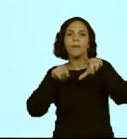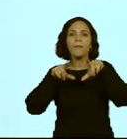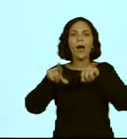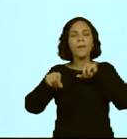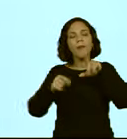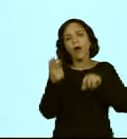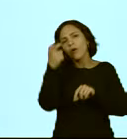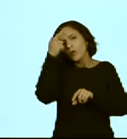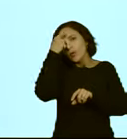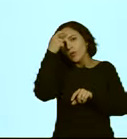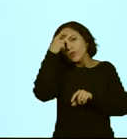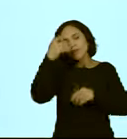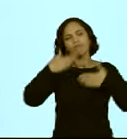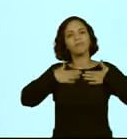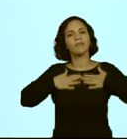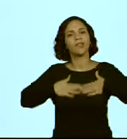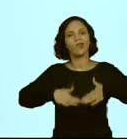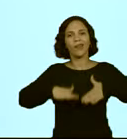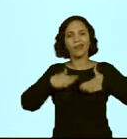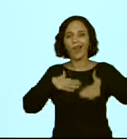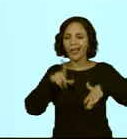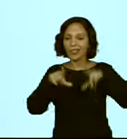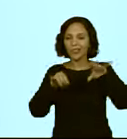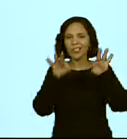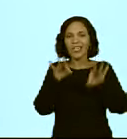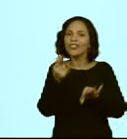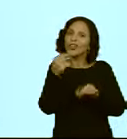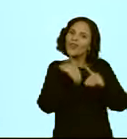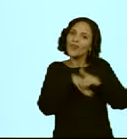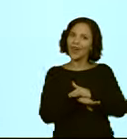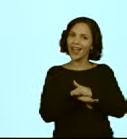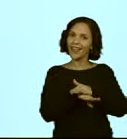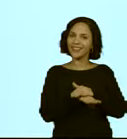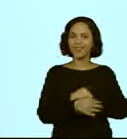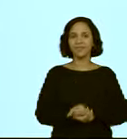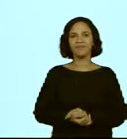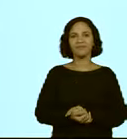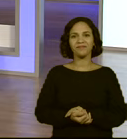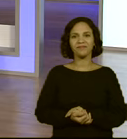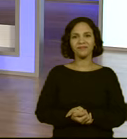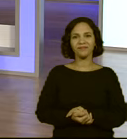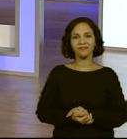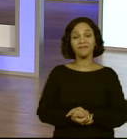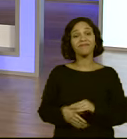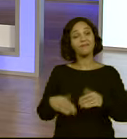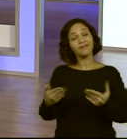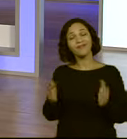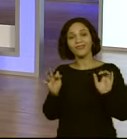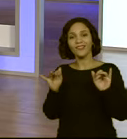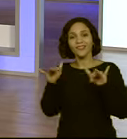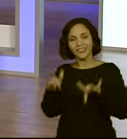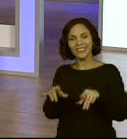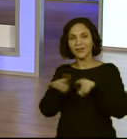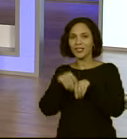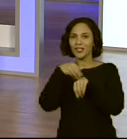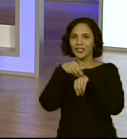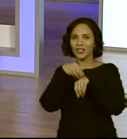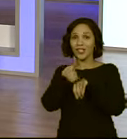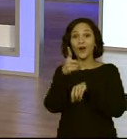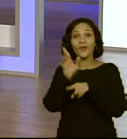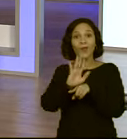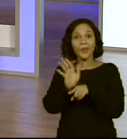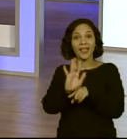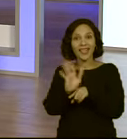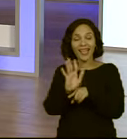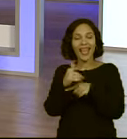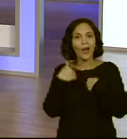compras com tranquilidade e guardando dinheiro e o Finn a gente que a dica